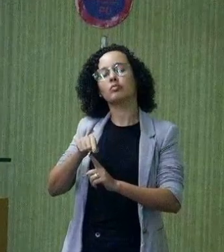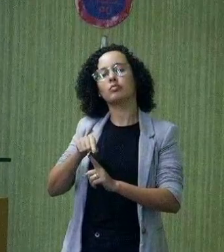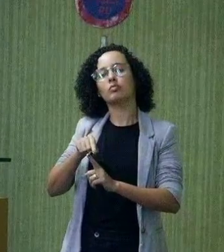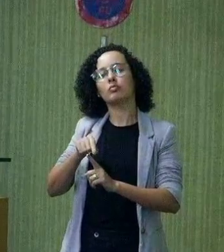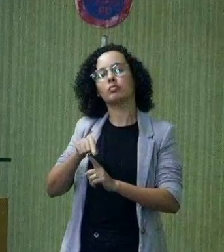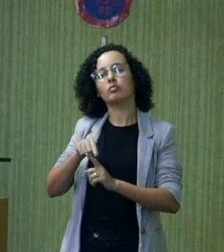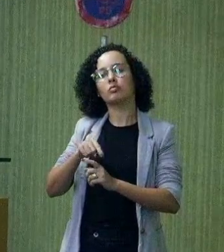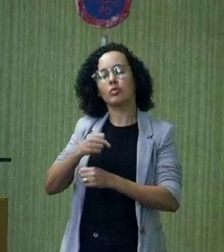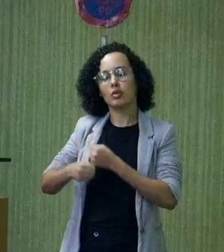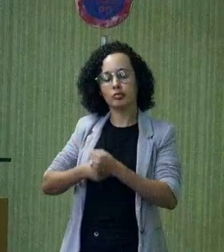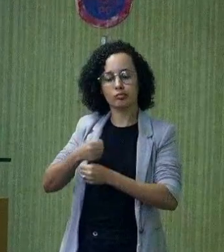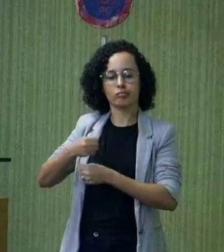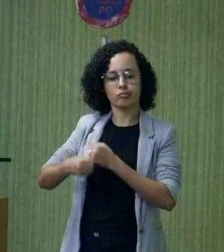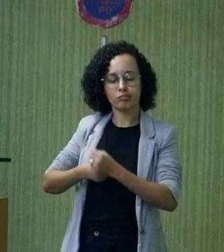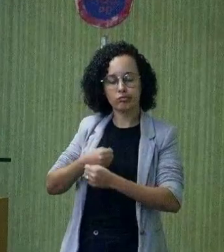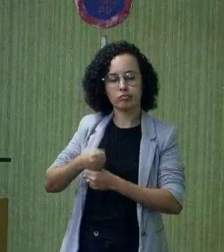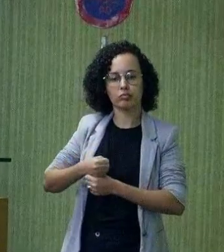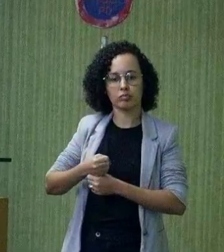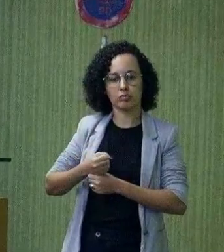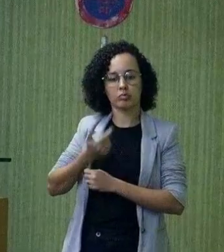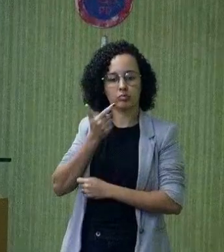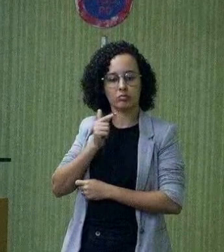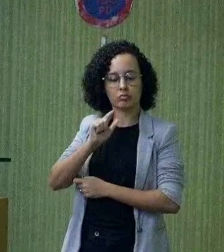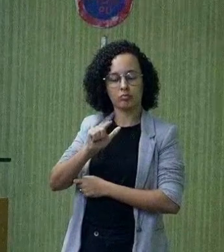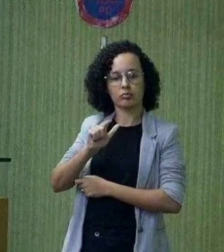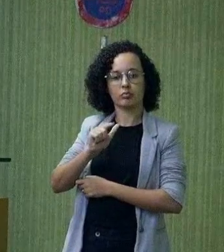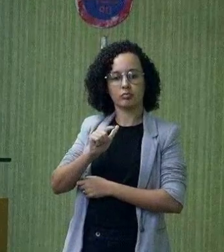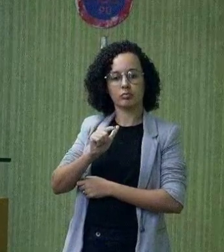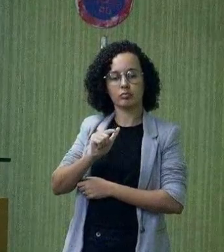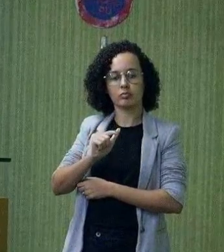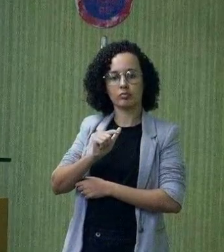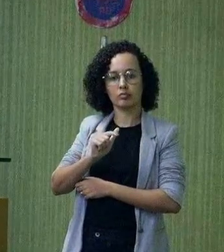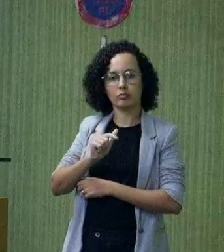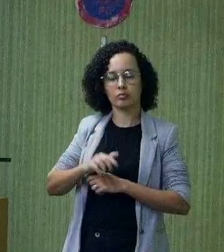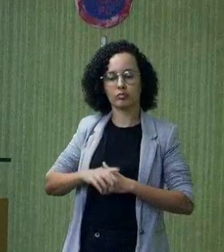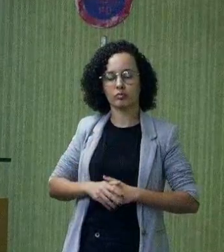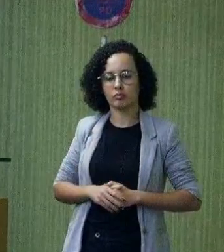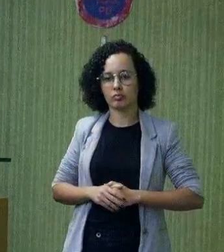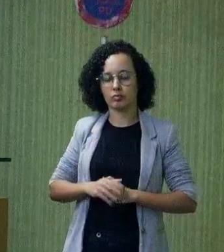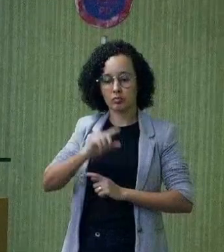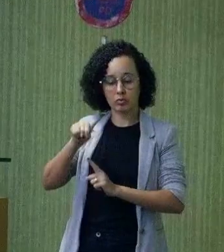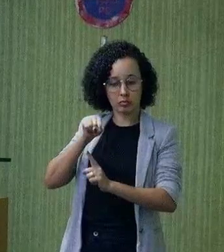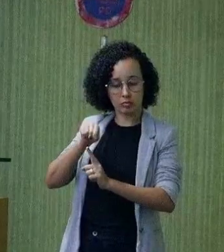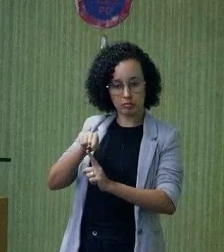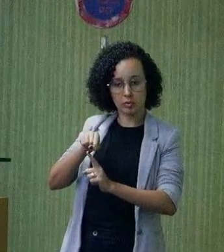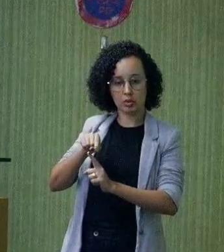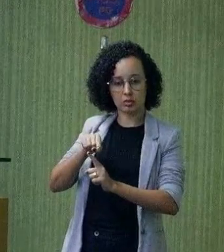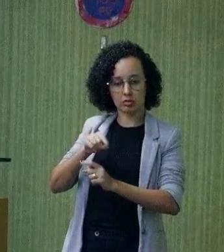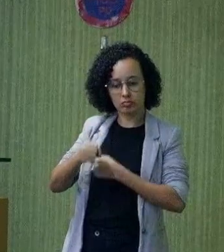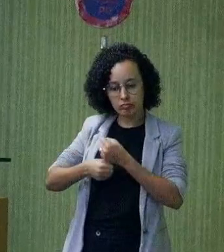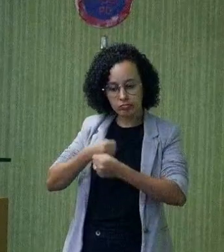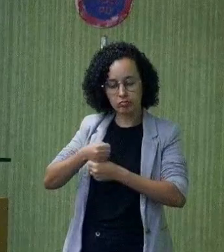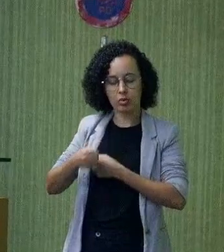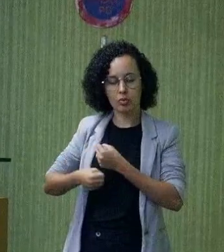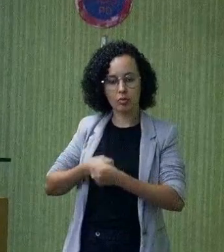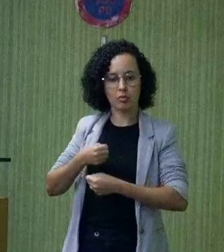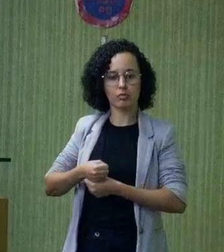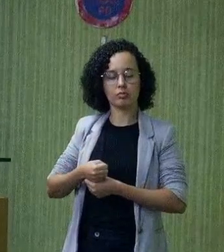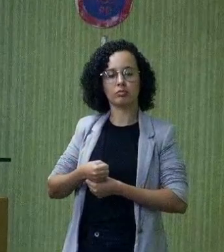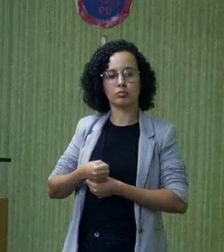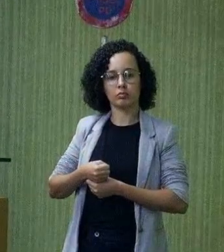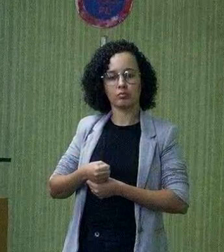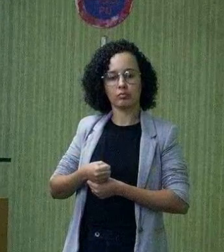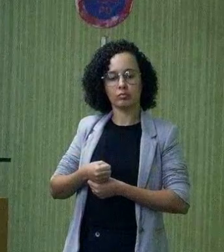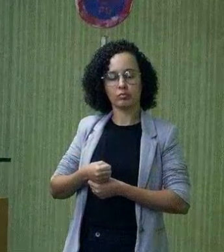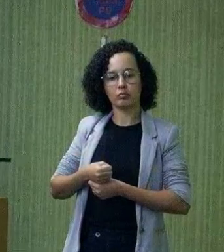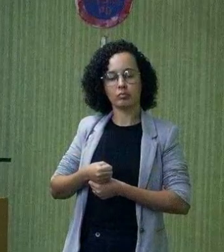anuais a ser alcançada eh e saí uma meta né cumulativa que se atingir